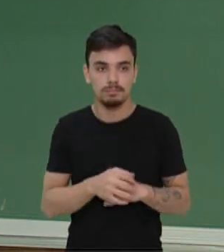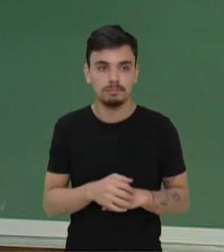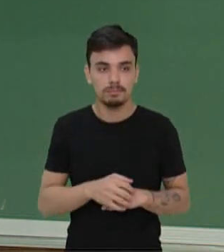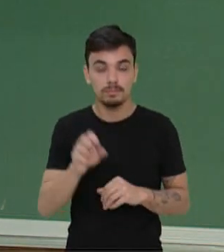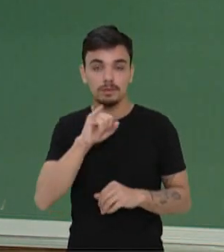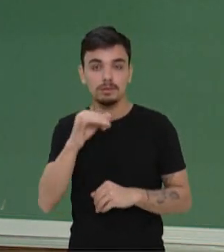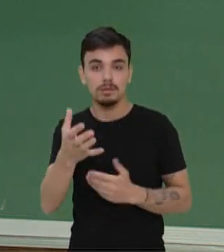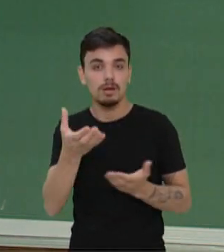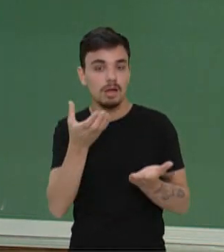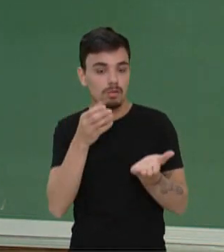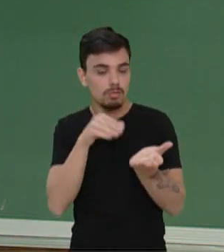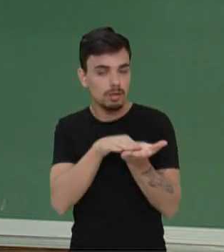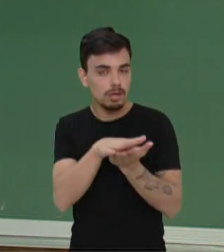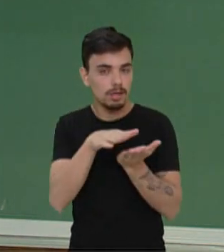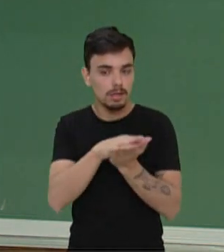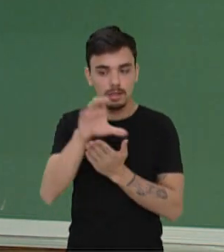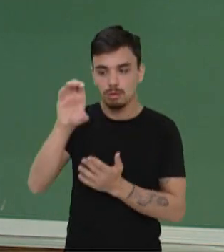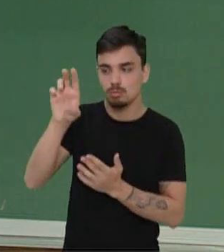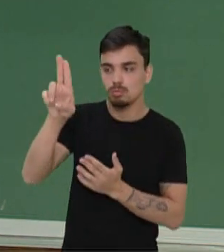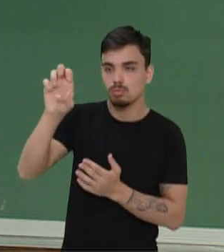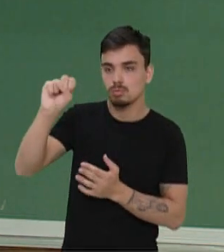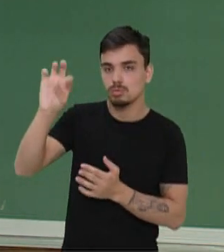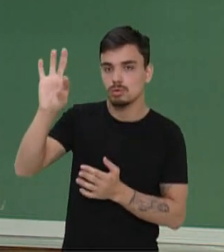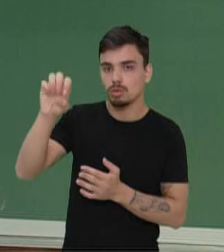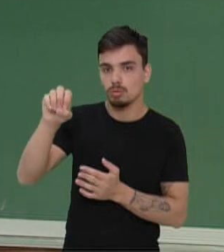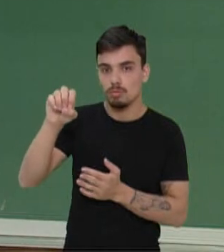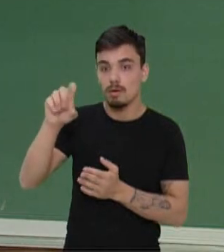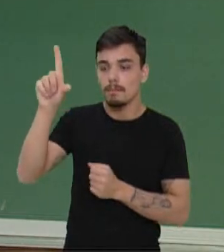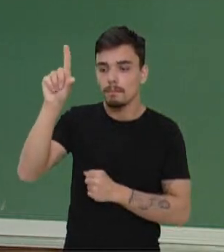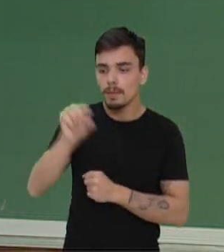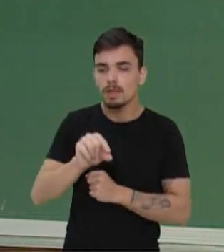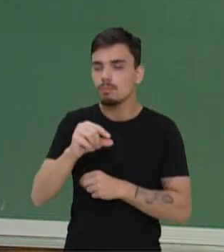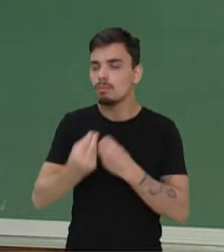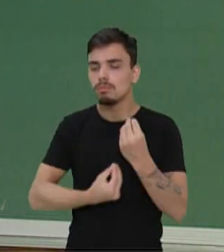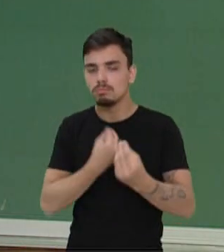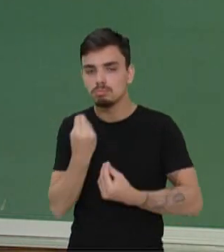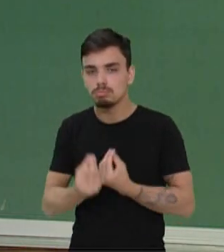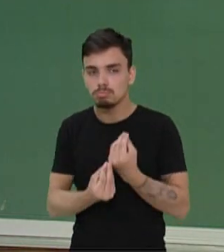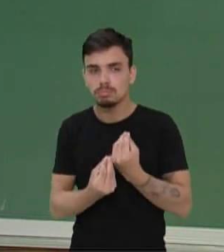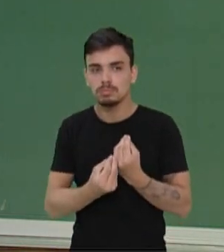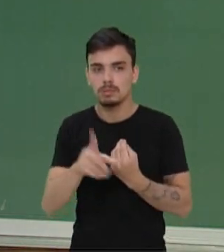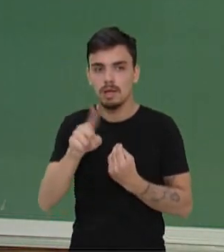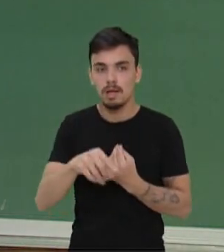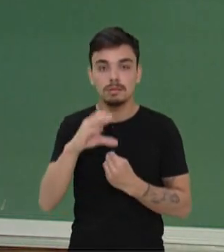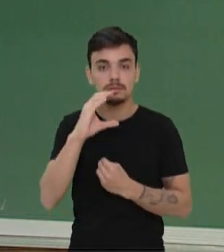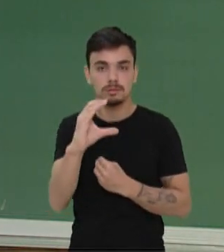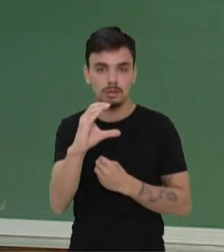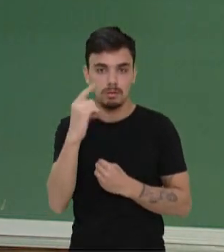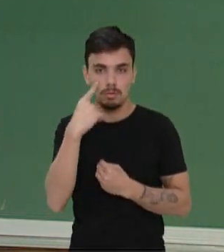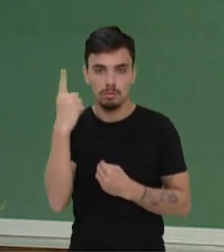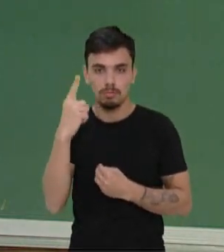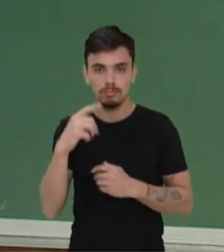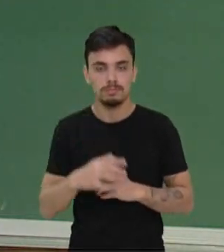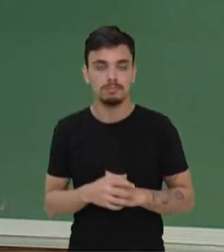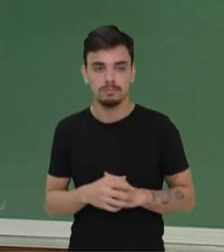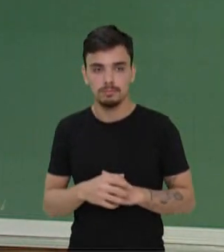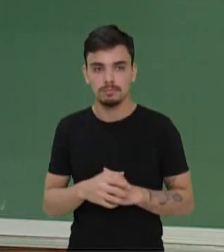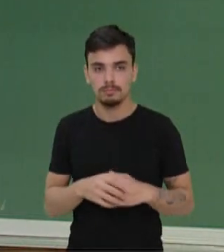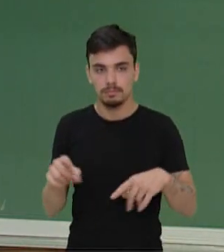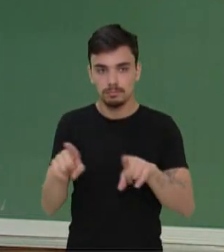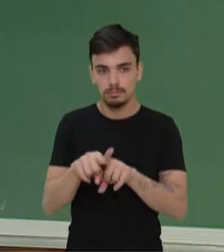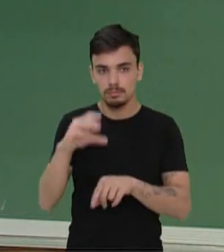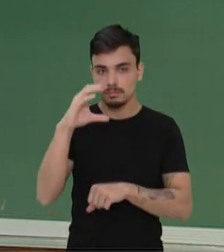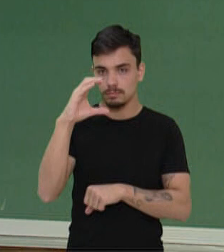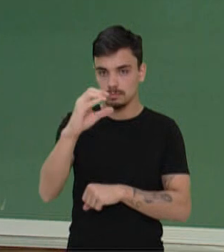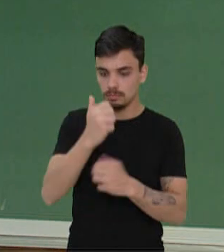custo mínimo, né? Qual que é o custo mínimo? Então, se o custo é o meu C, né, e o meu C está no lugar